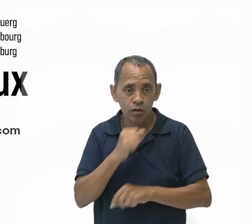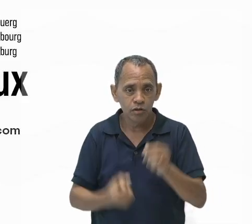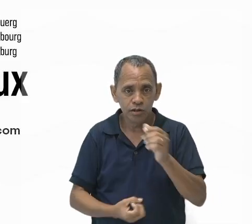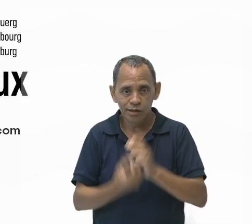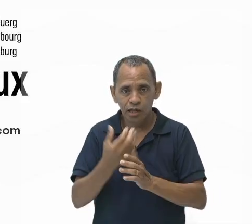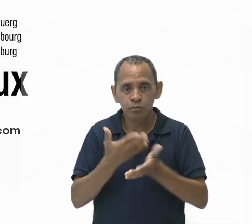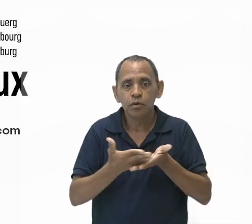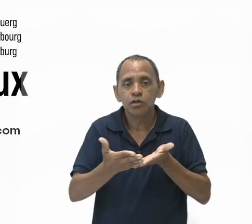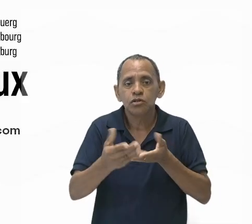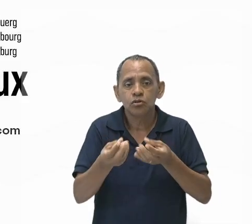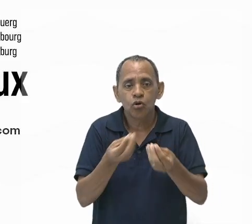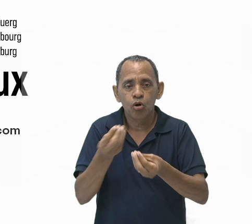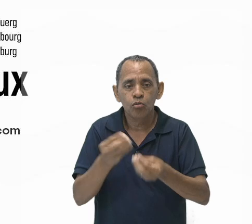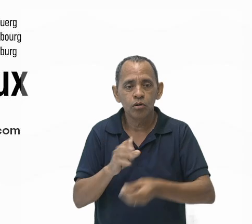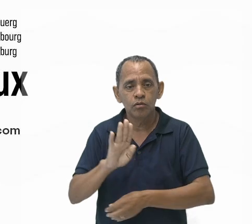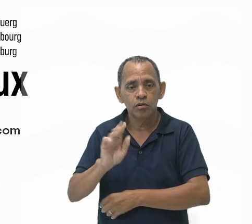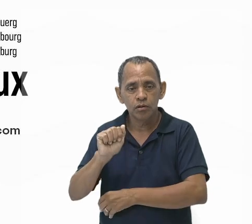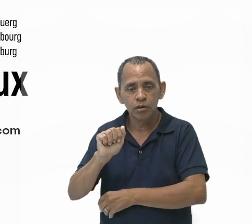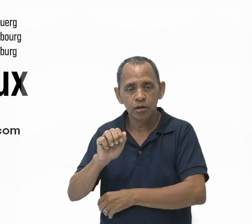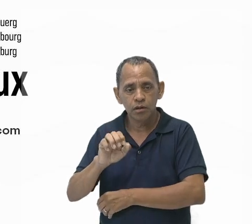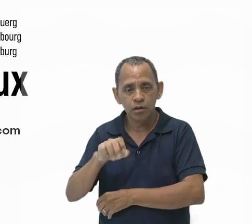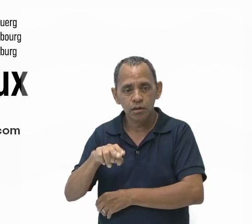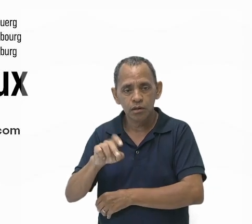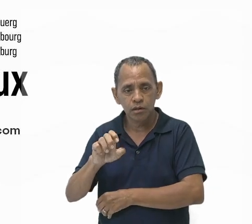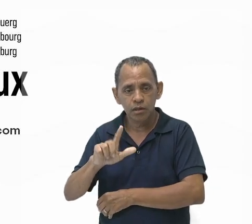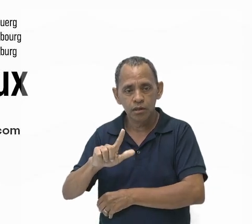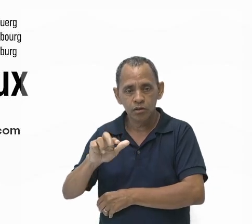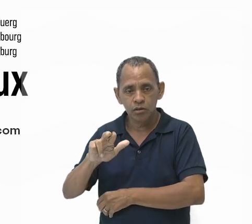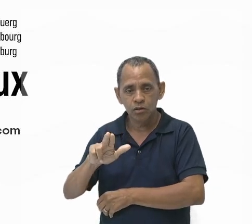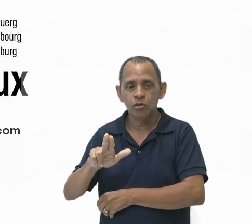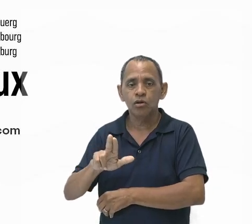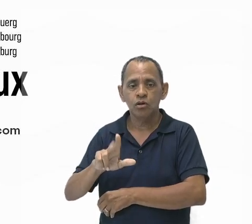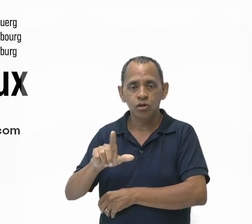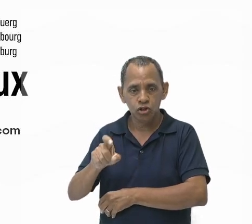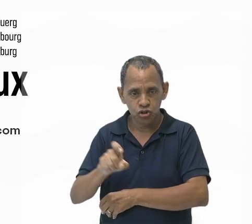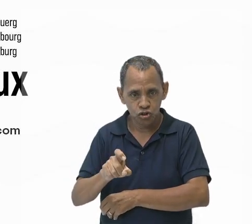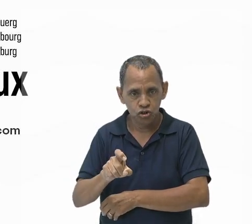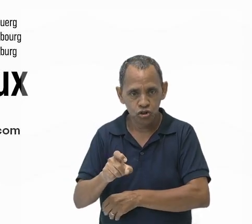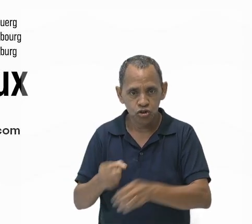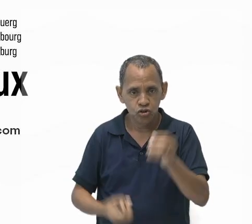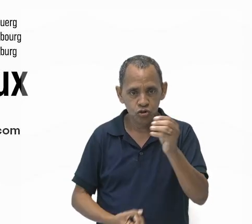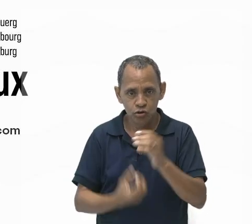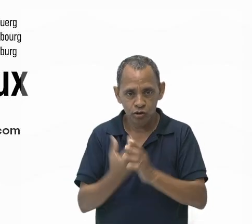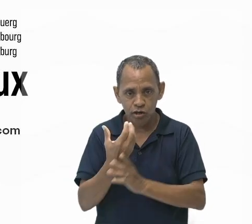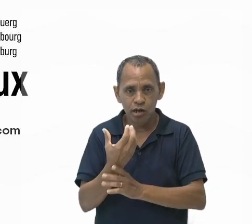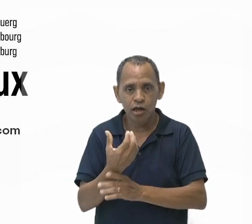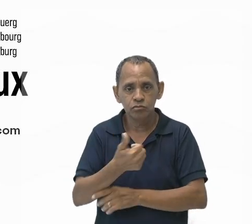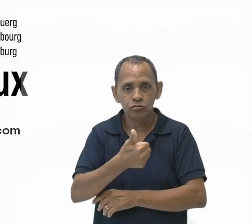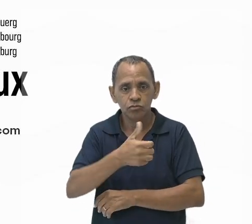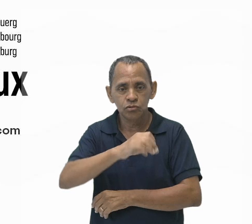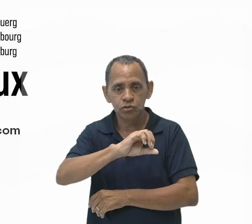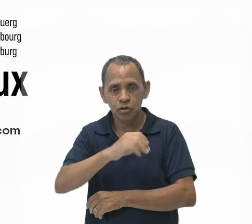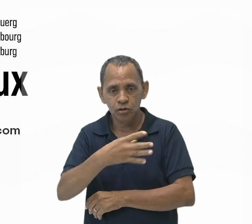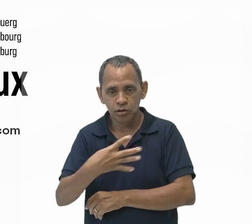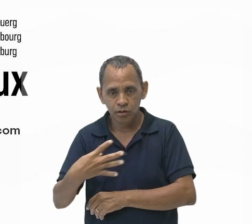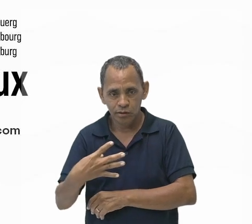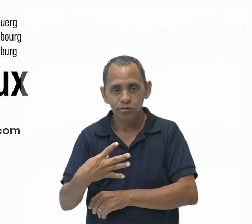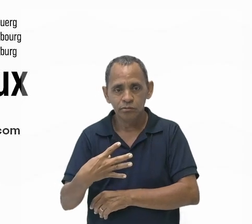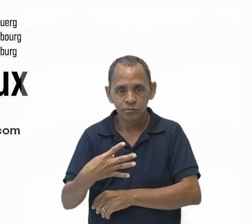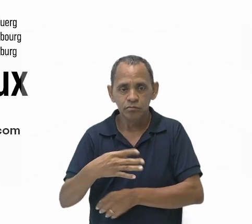Europeia, conforme eu disse anteriormente, ela foi criada a partir do Benelux, tá certo? Então, no ano